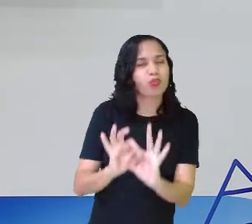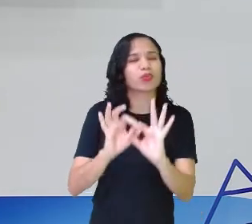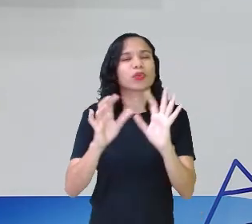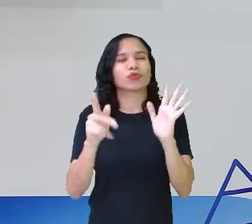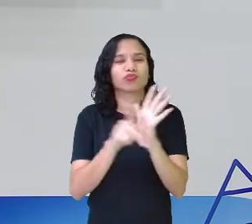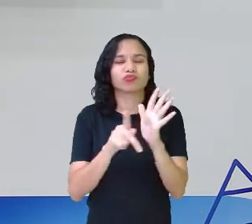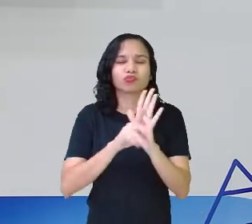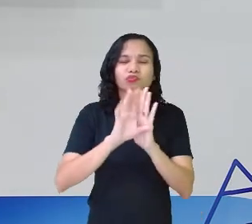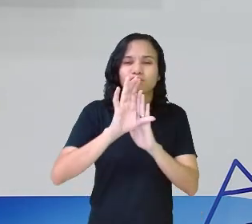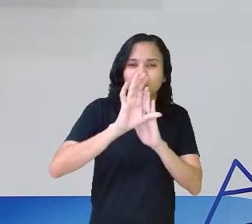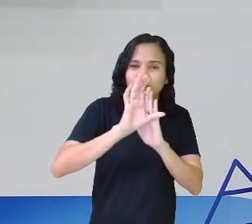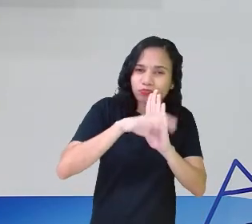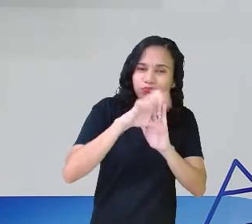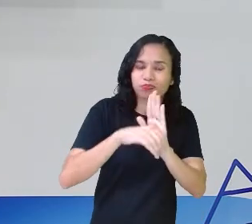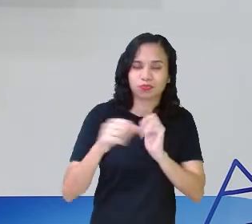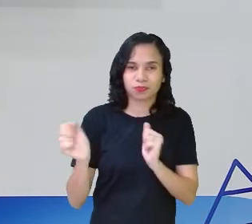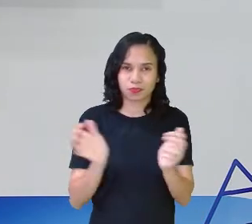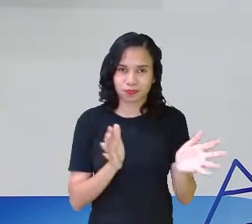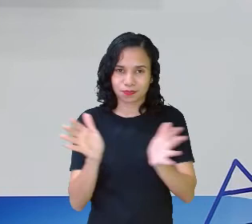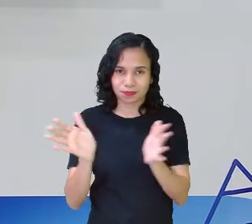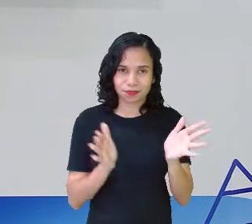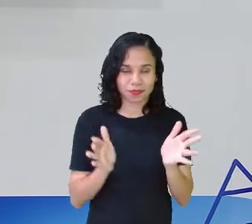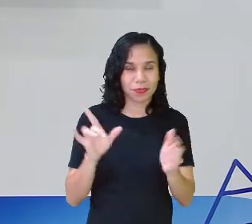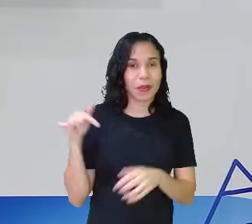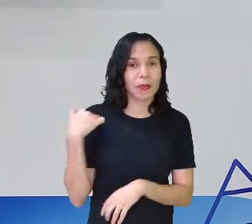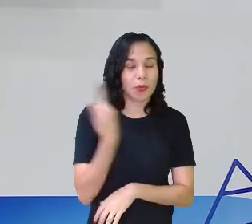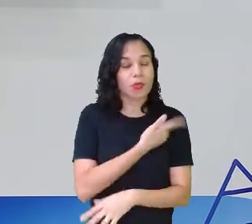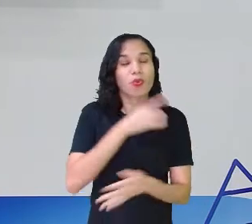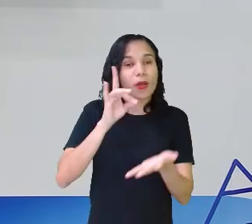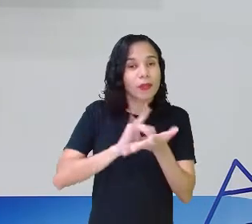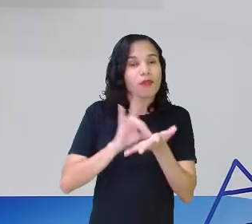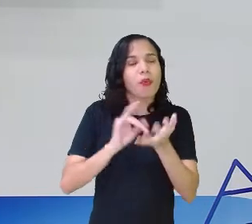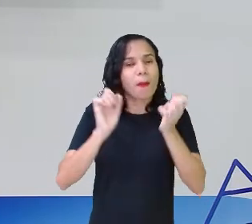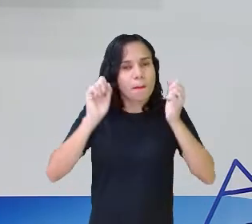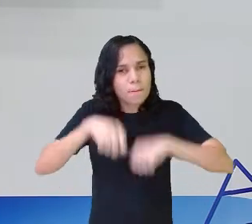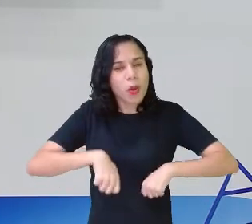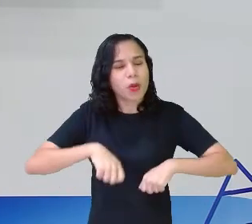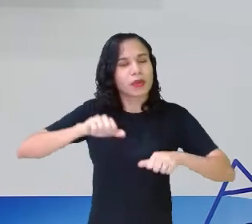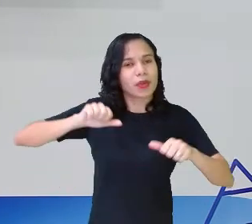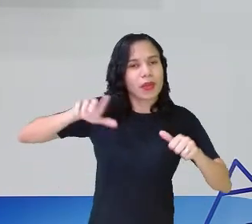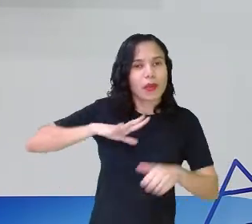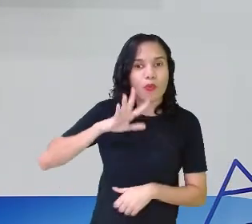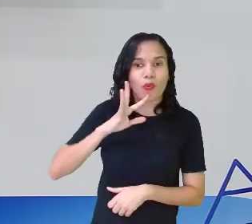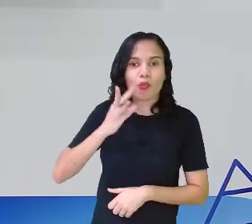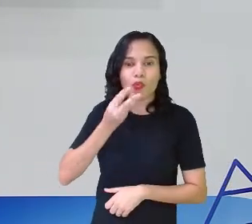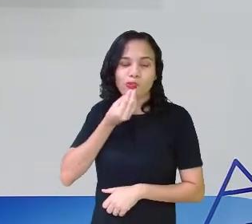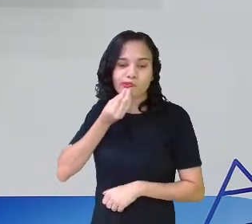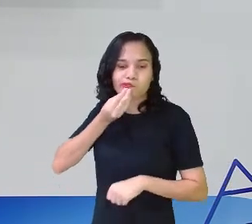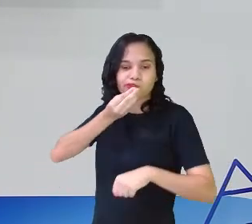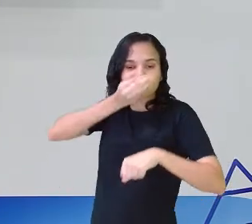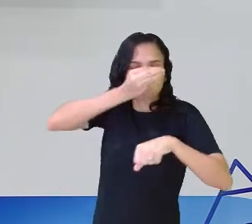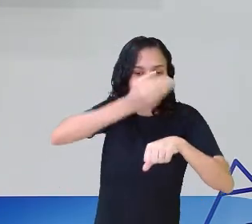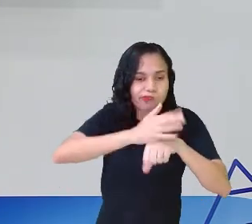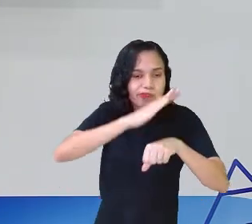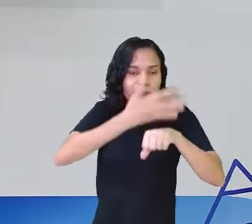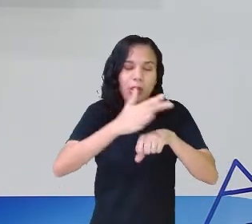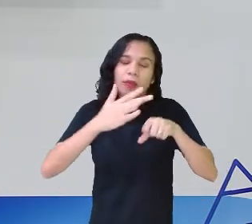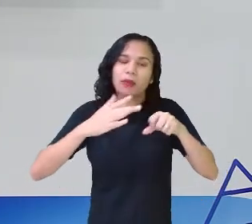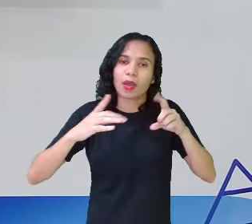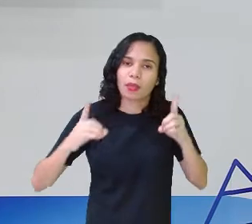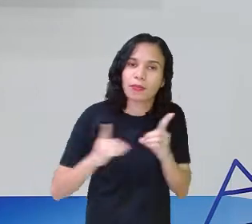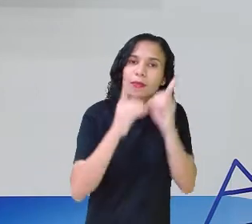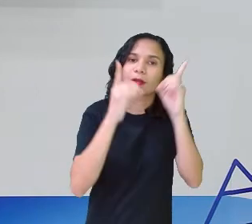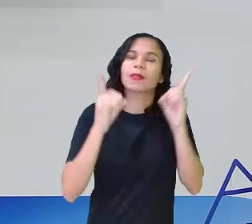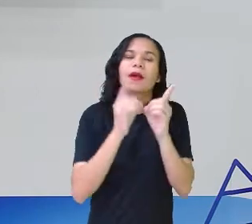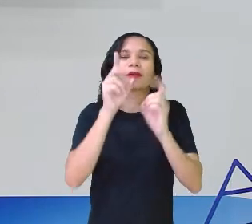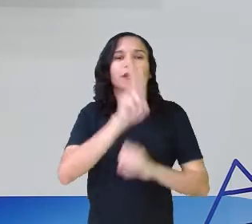dessa conceituação de acessibilidade, para que a gente possa de verdade fazer transposição, né, transposição didática, sim,